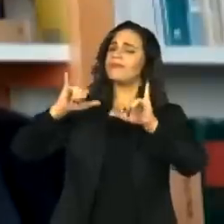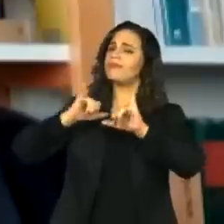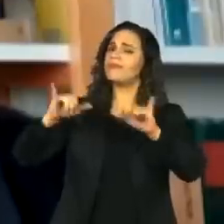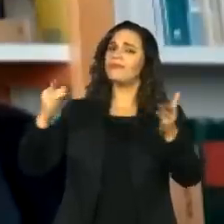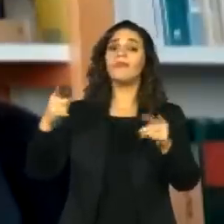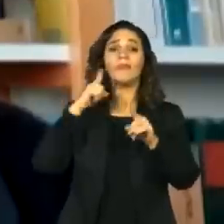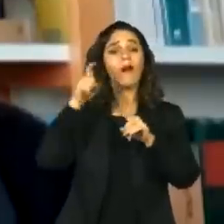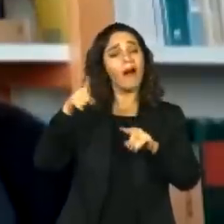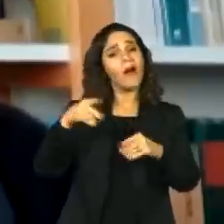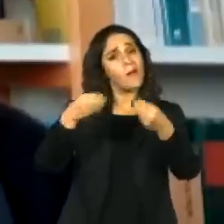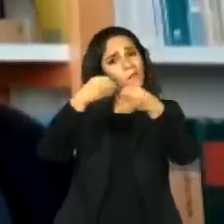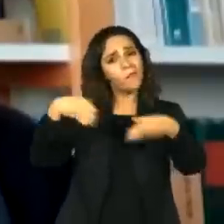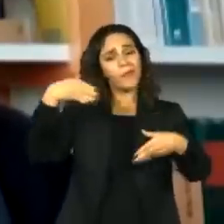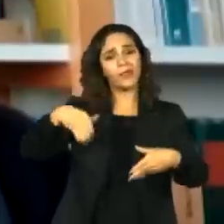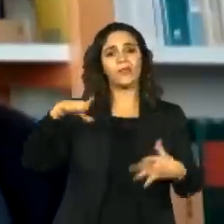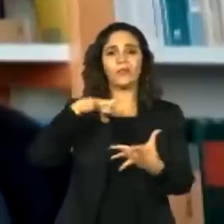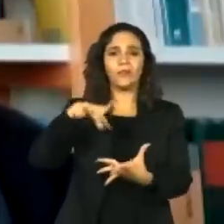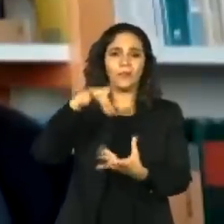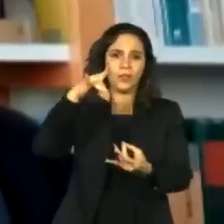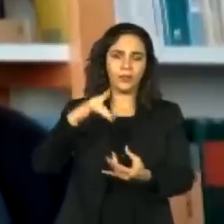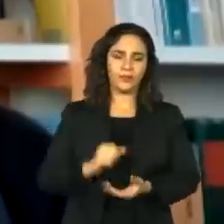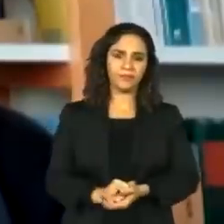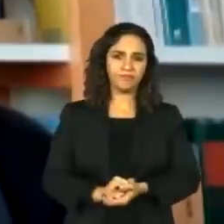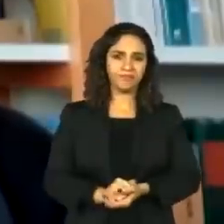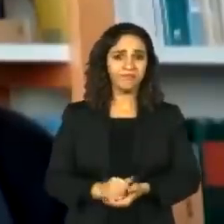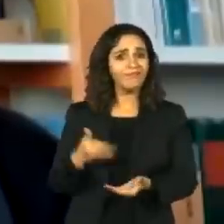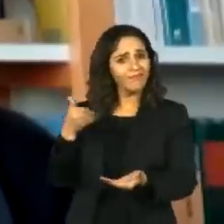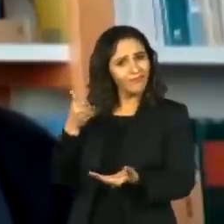a democracia brasileira. A democracia é